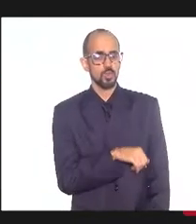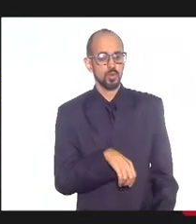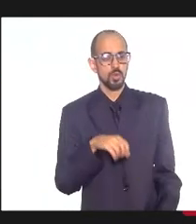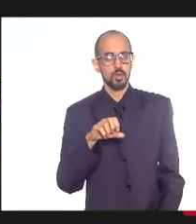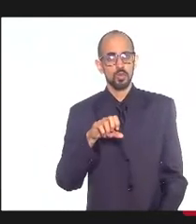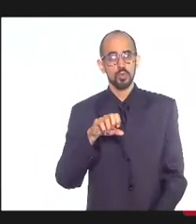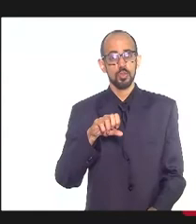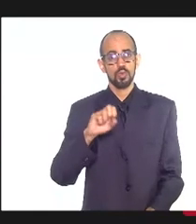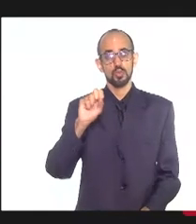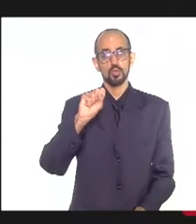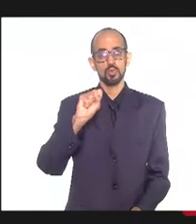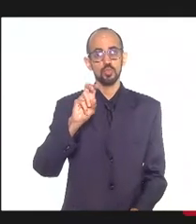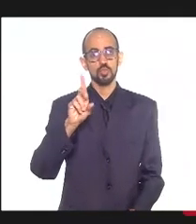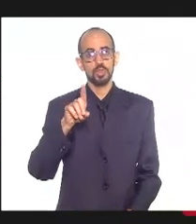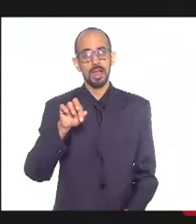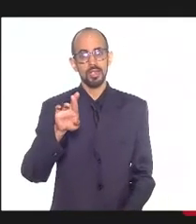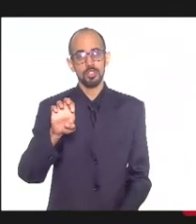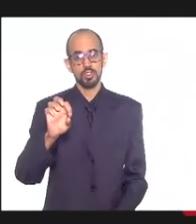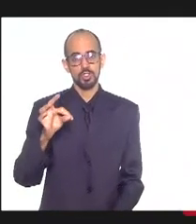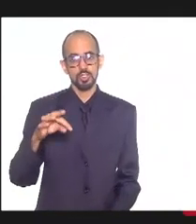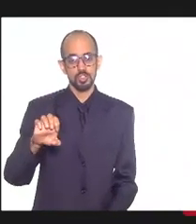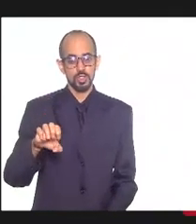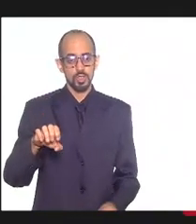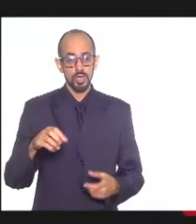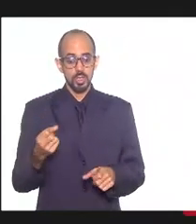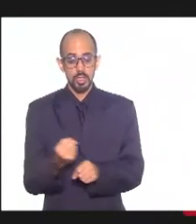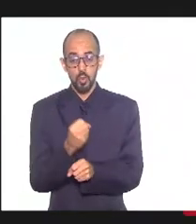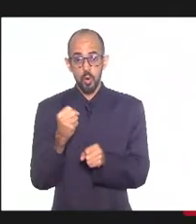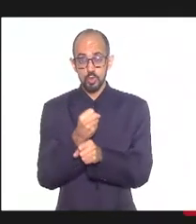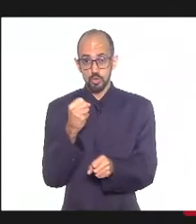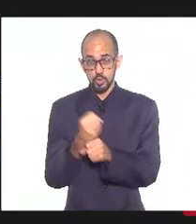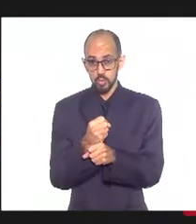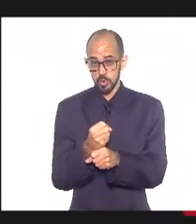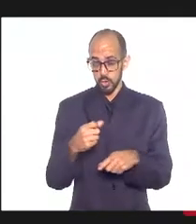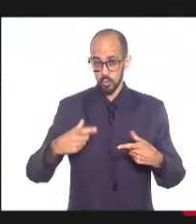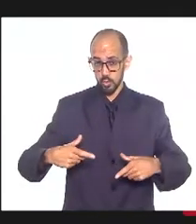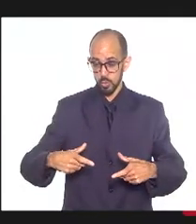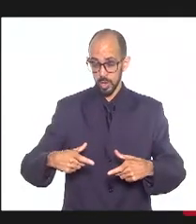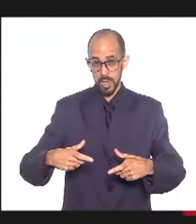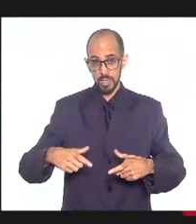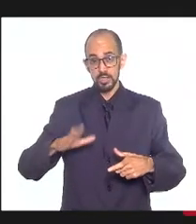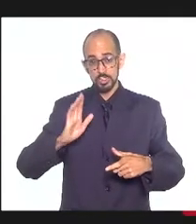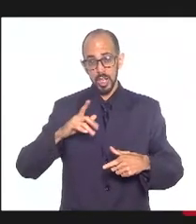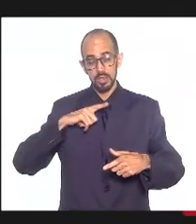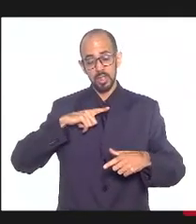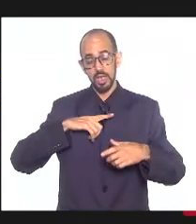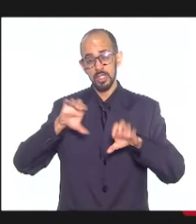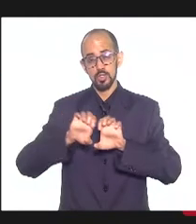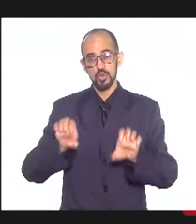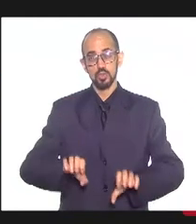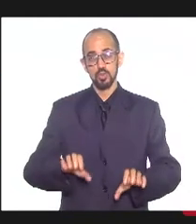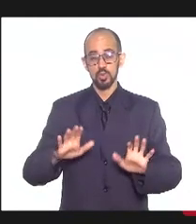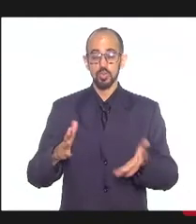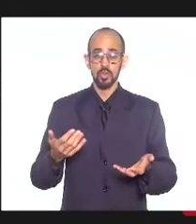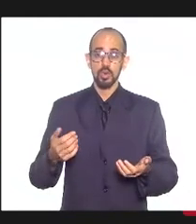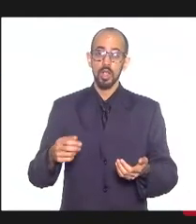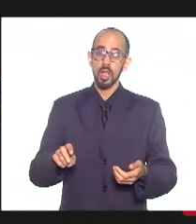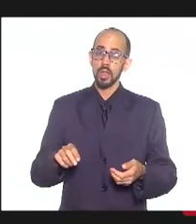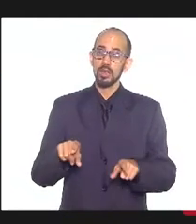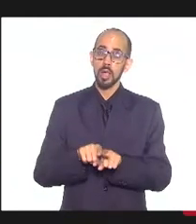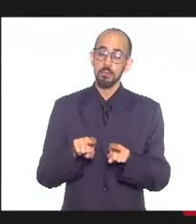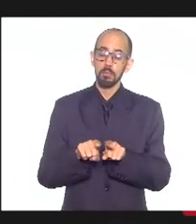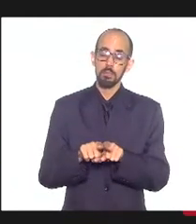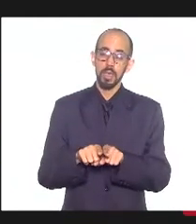mesmo tempo ter que construir infraestrutura em local onde já tem infraestrutura, ou até desincentivando projetos como esse,